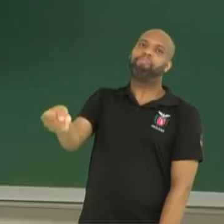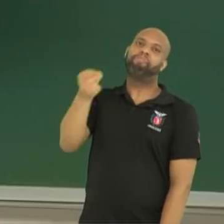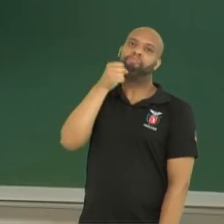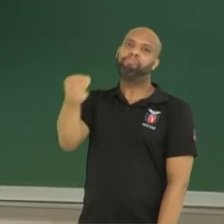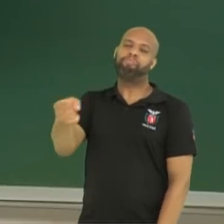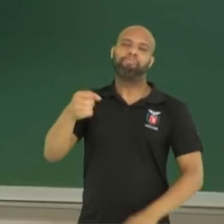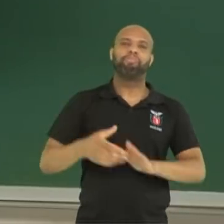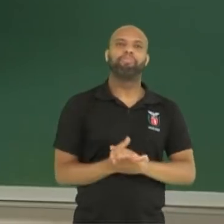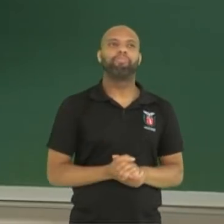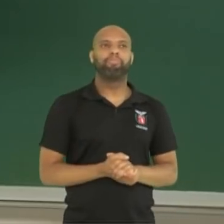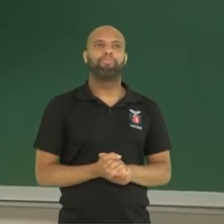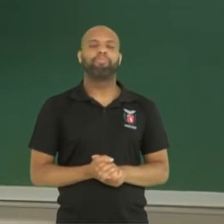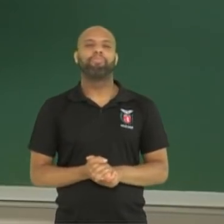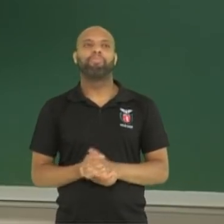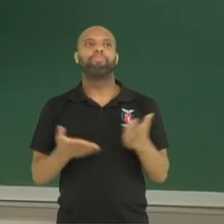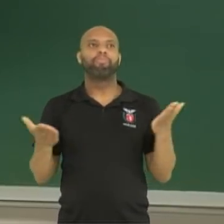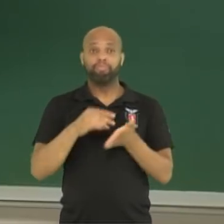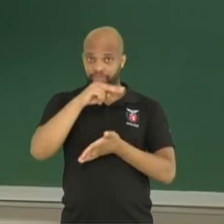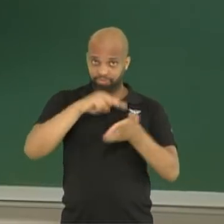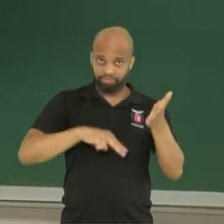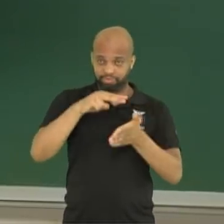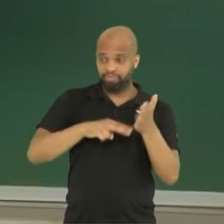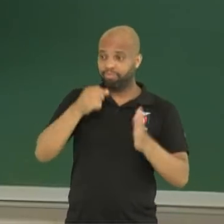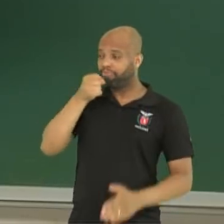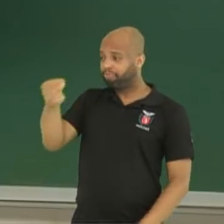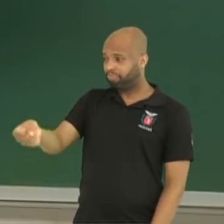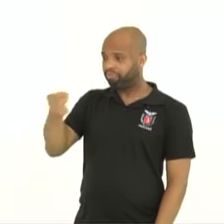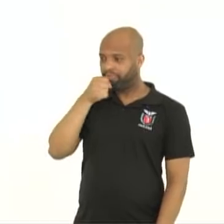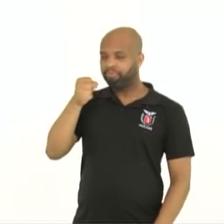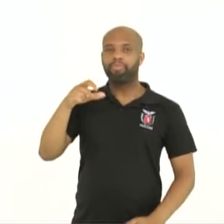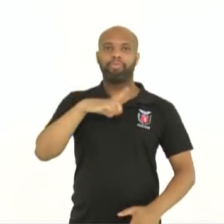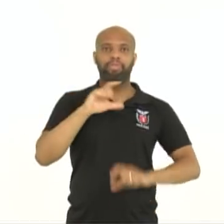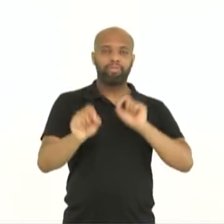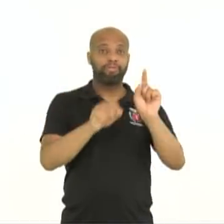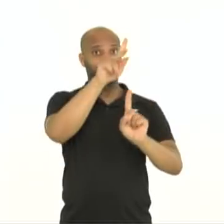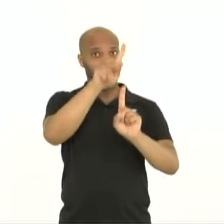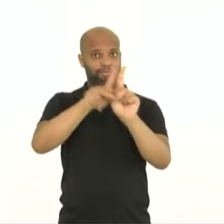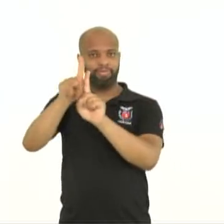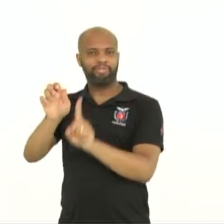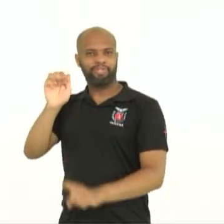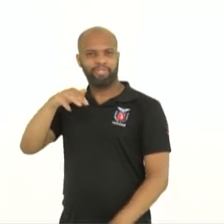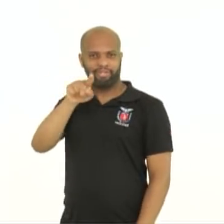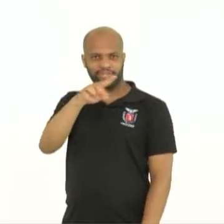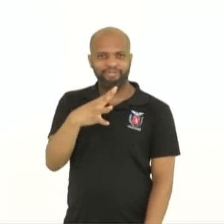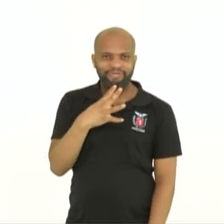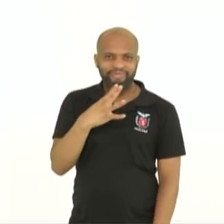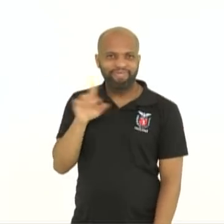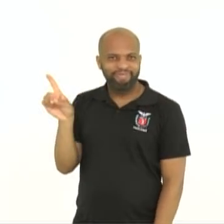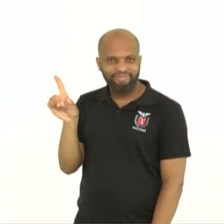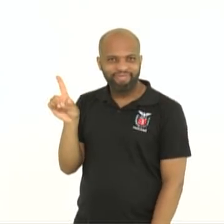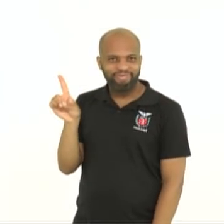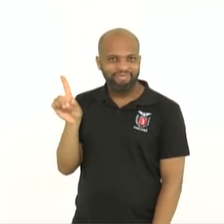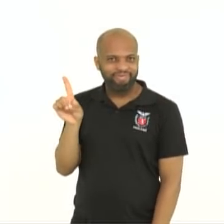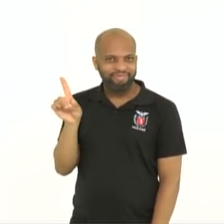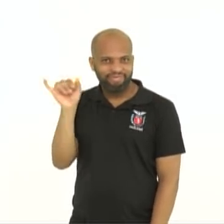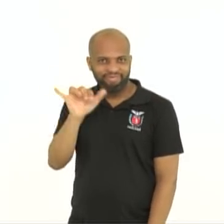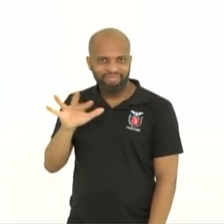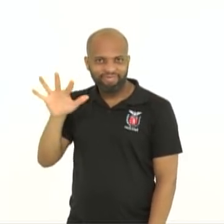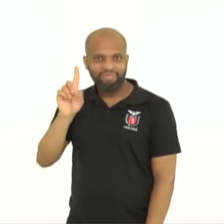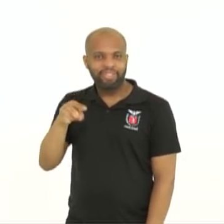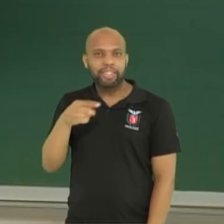aula. Vamos ler uma entrevista? Nós temos aqui um personagem. Quem é esse personagem? Vocês conhecem?